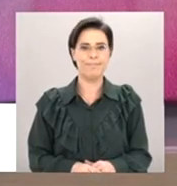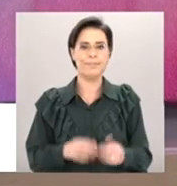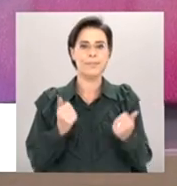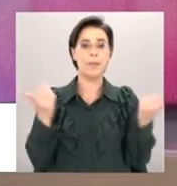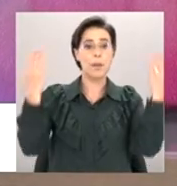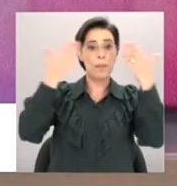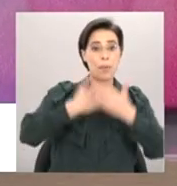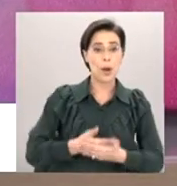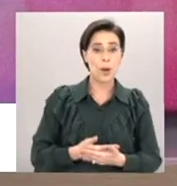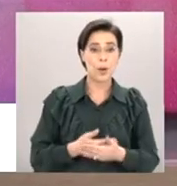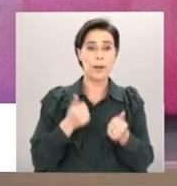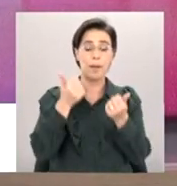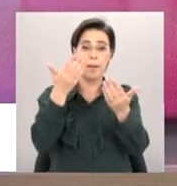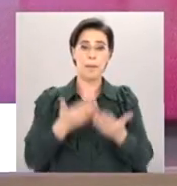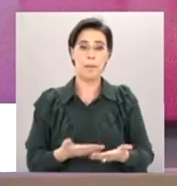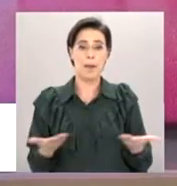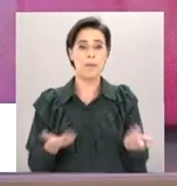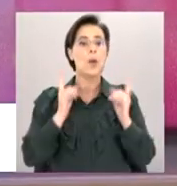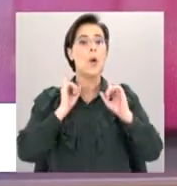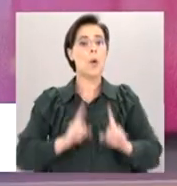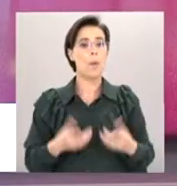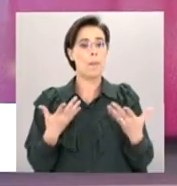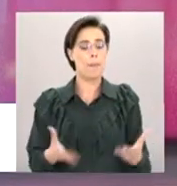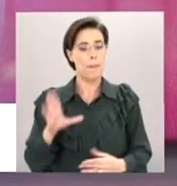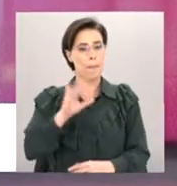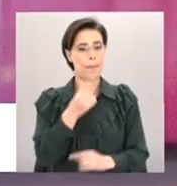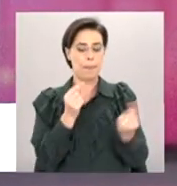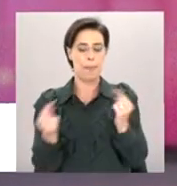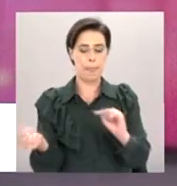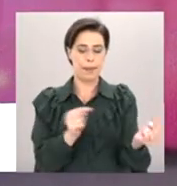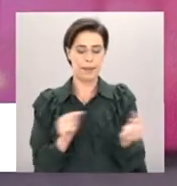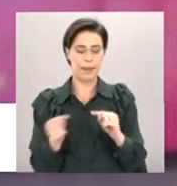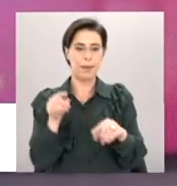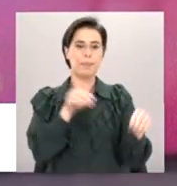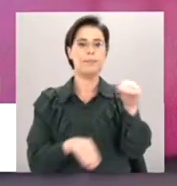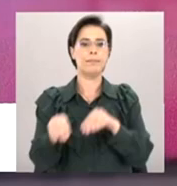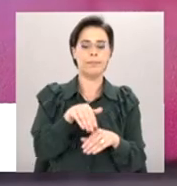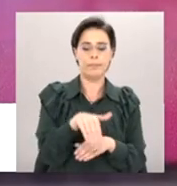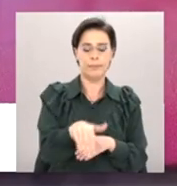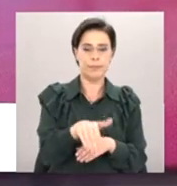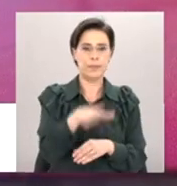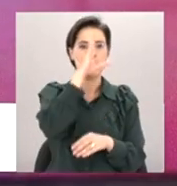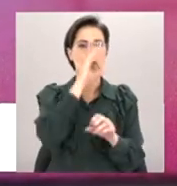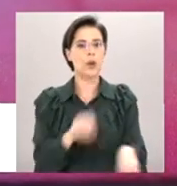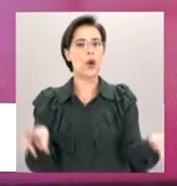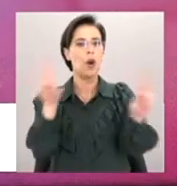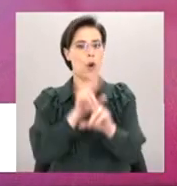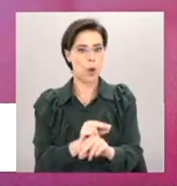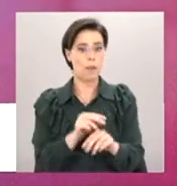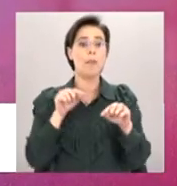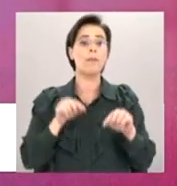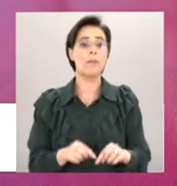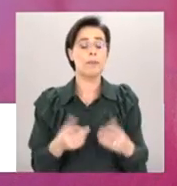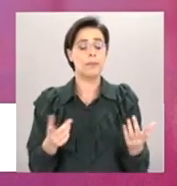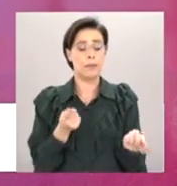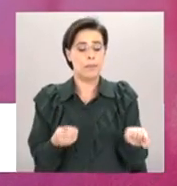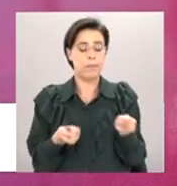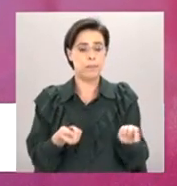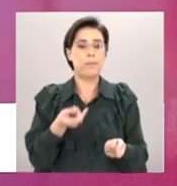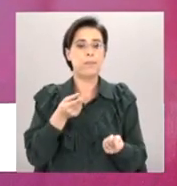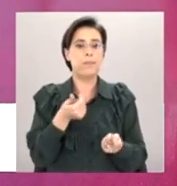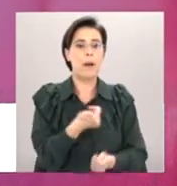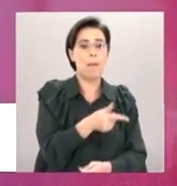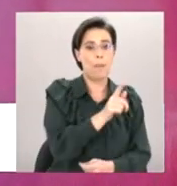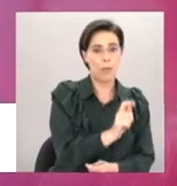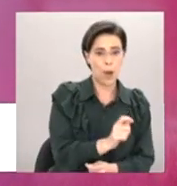o horário que seja bem-vindo começa agora mais um debate para as eleições legislativas hoje com a coordenadora